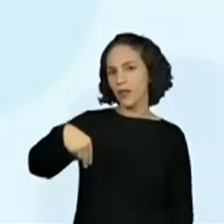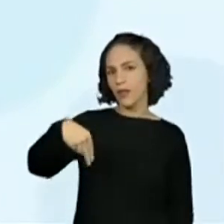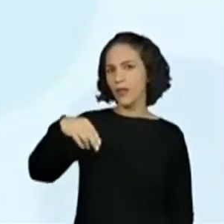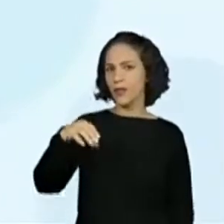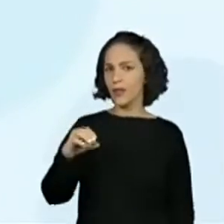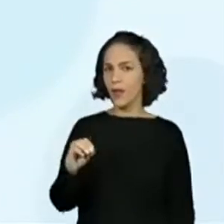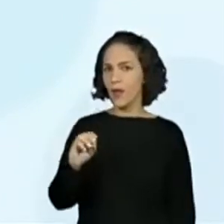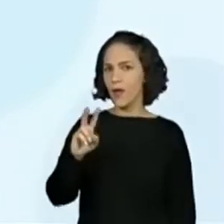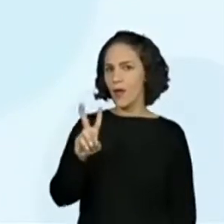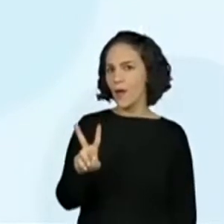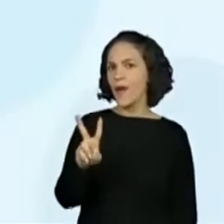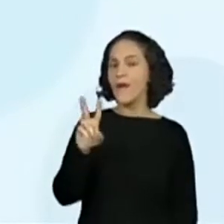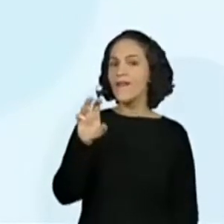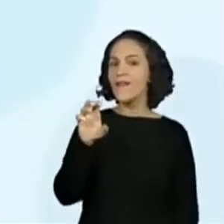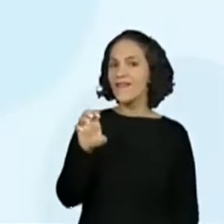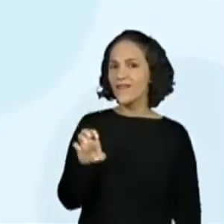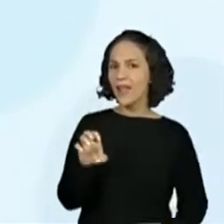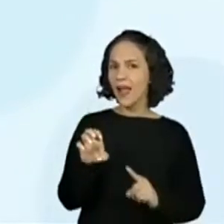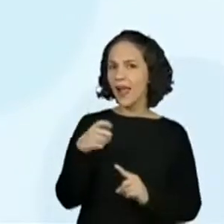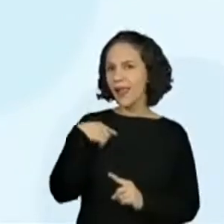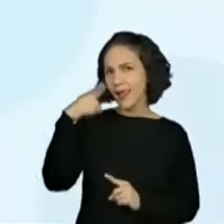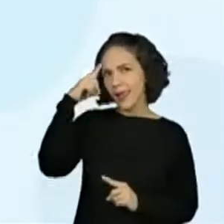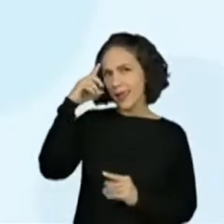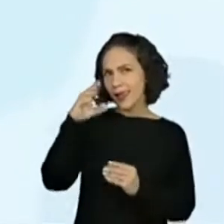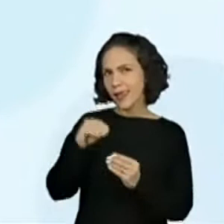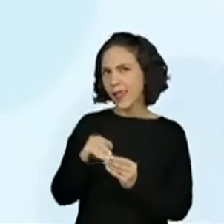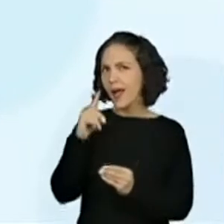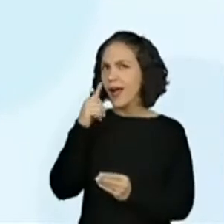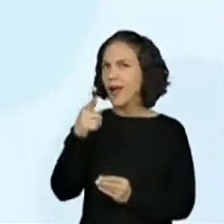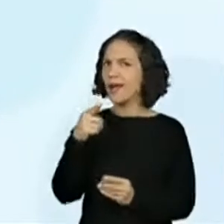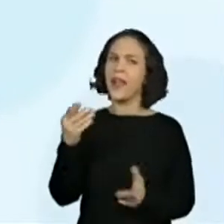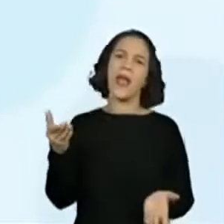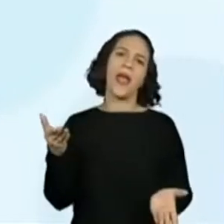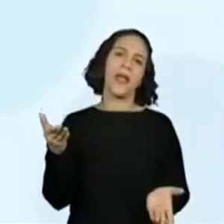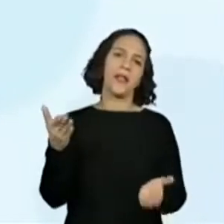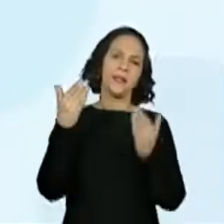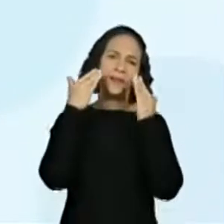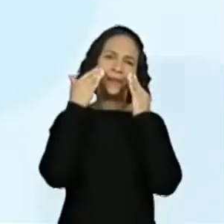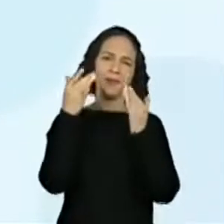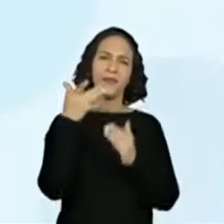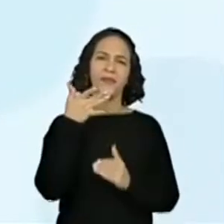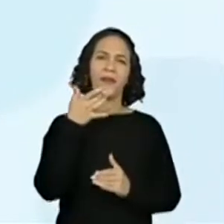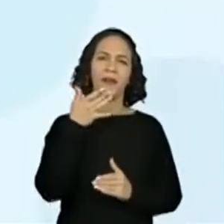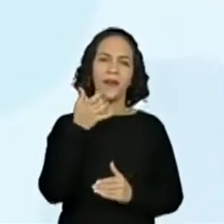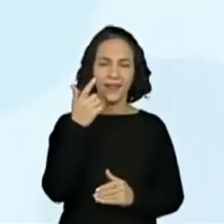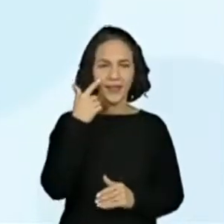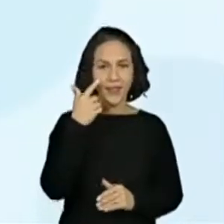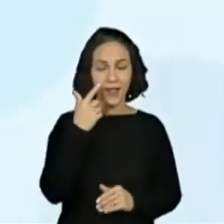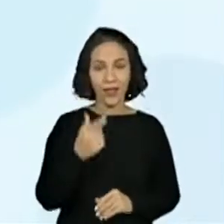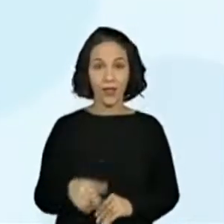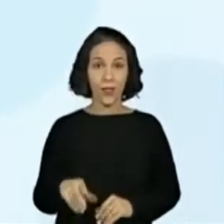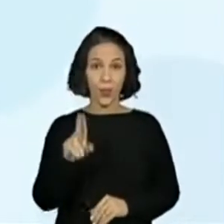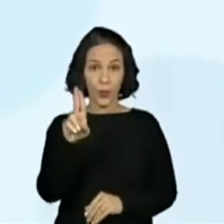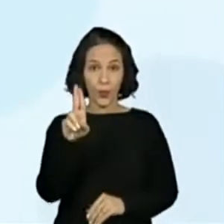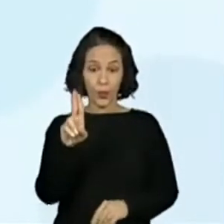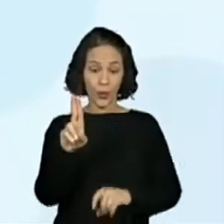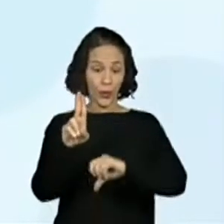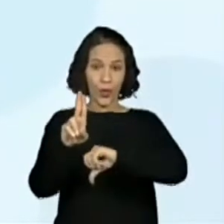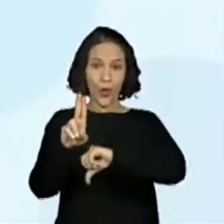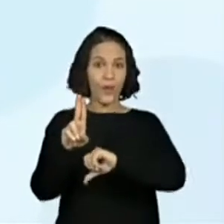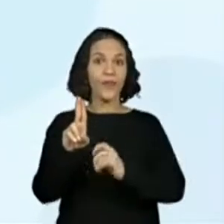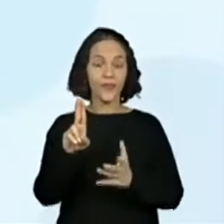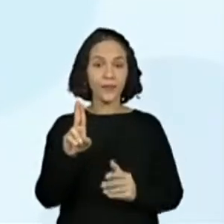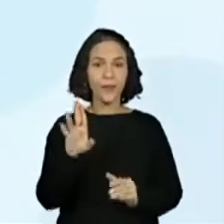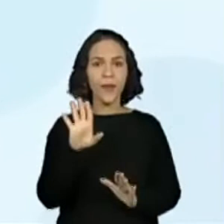99. Então, o 9 já está explícito, não é? São 9 unidades. Mas e as dezenas?